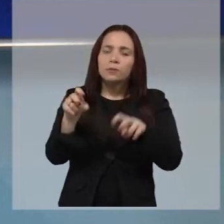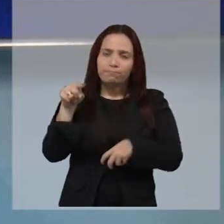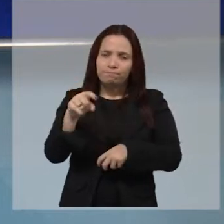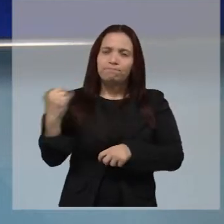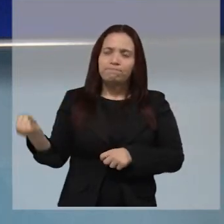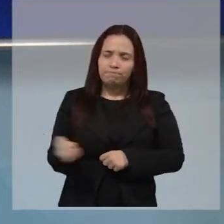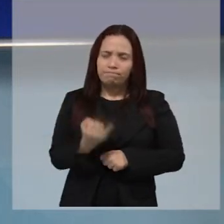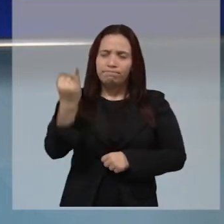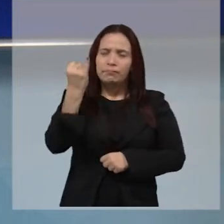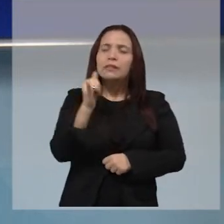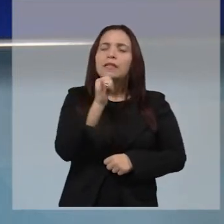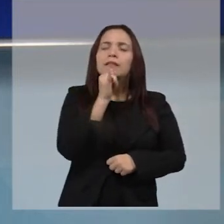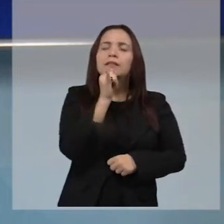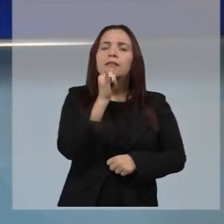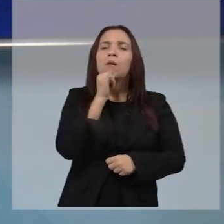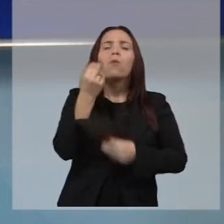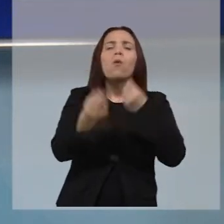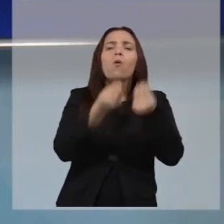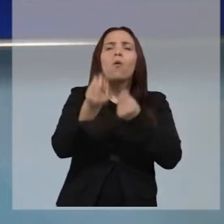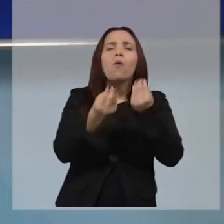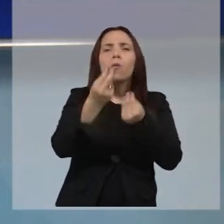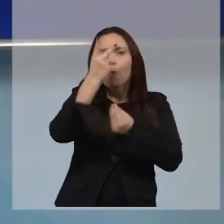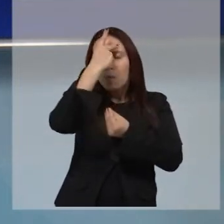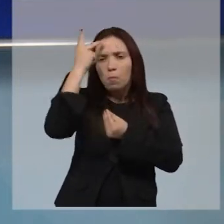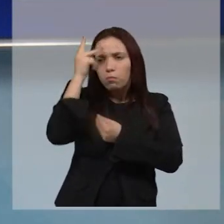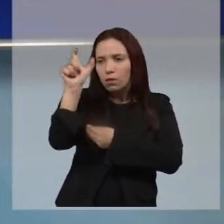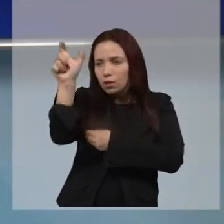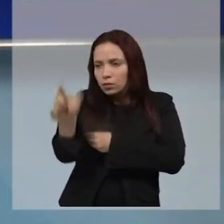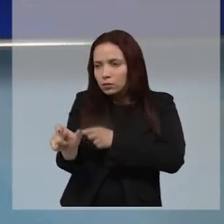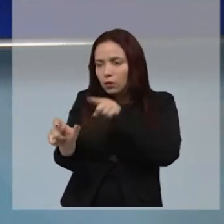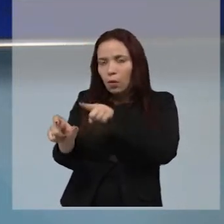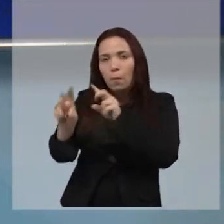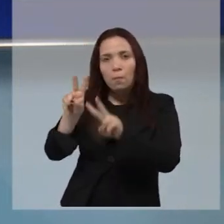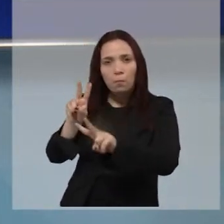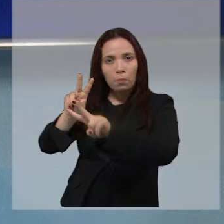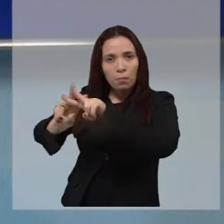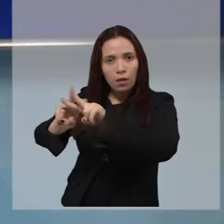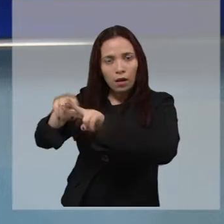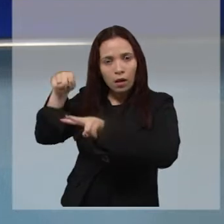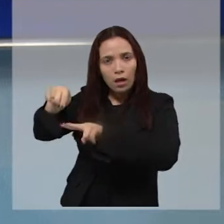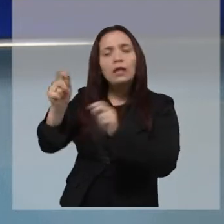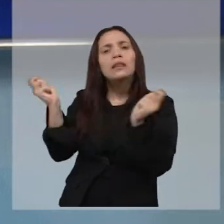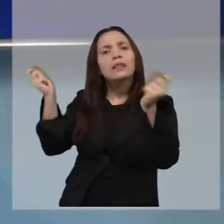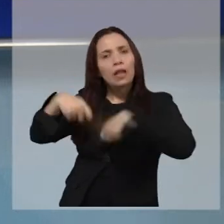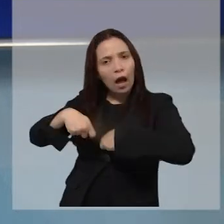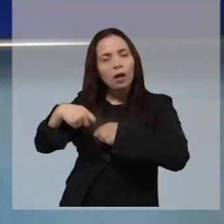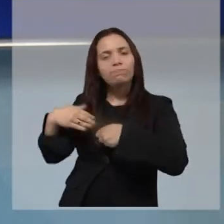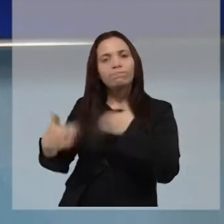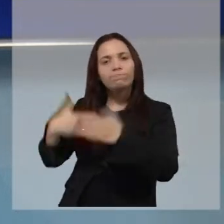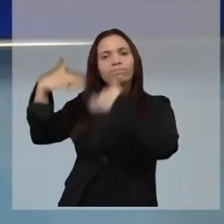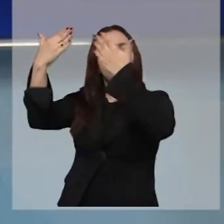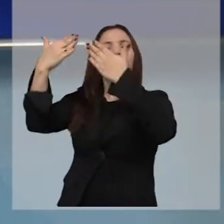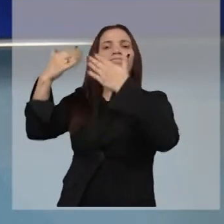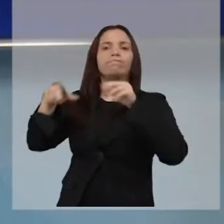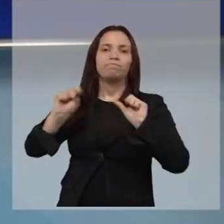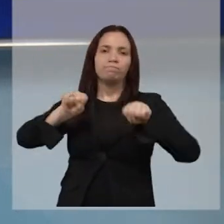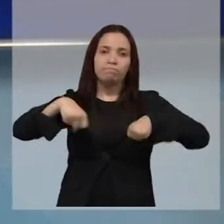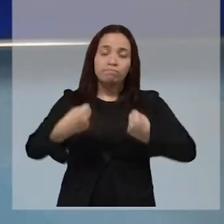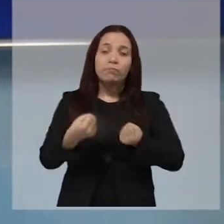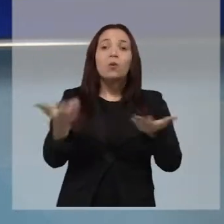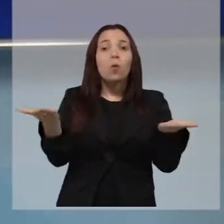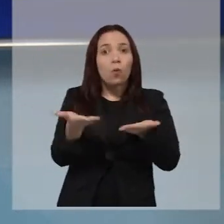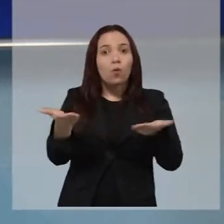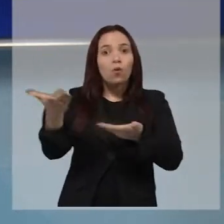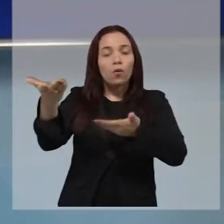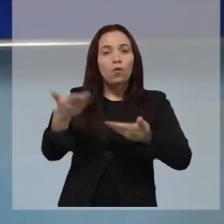case, vamos chamar assim, ou este exemplo de sucesso de como uma unidade prisional pode recuperar os seus